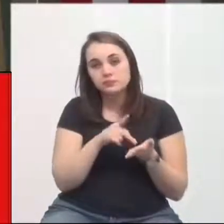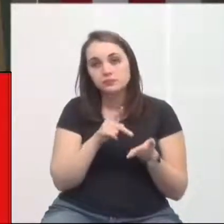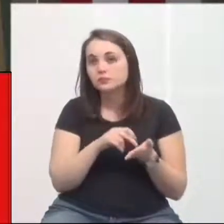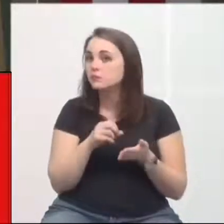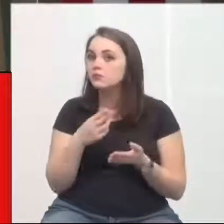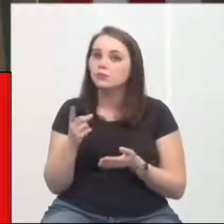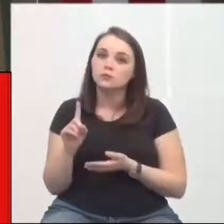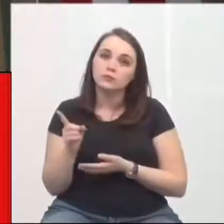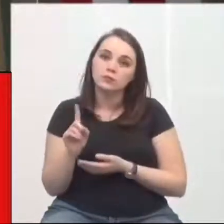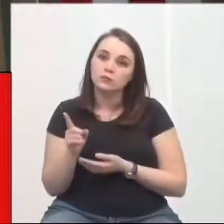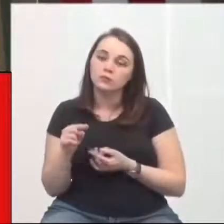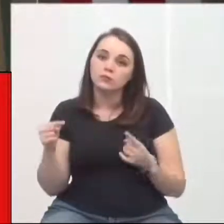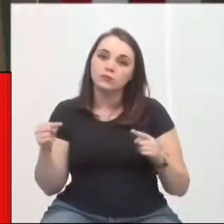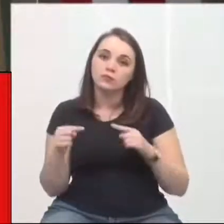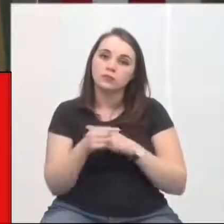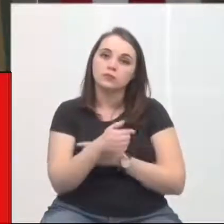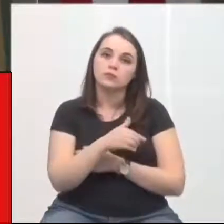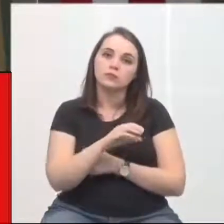ciclovia na